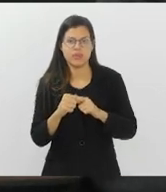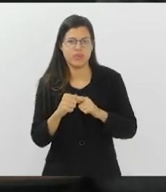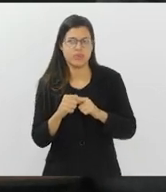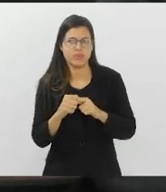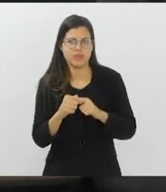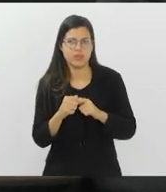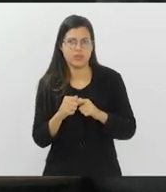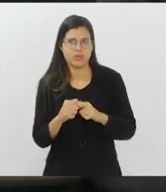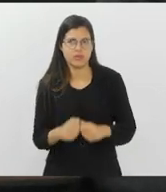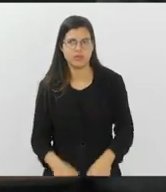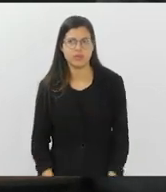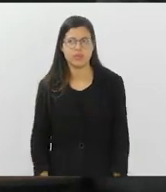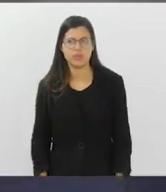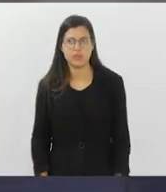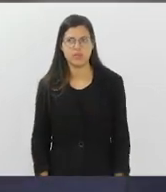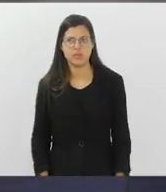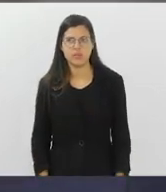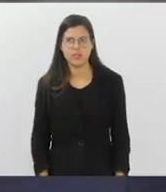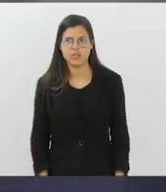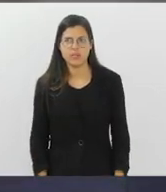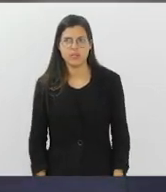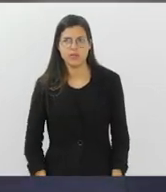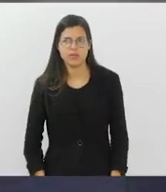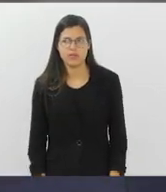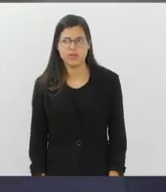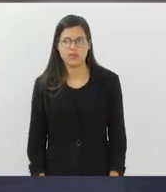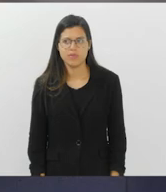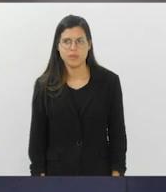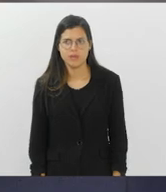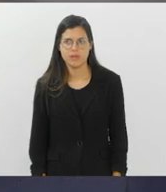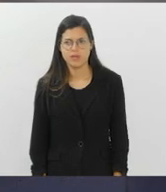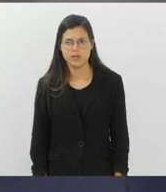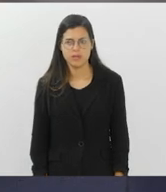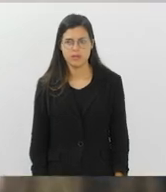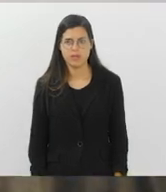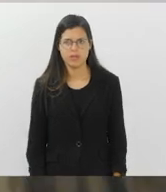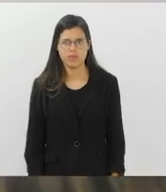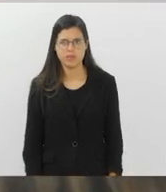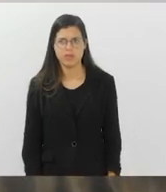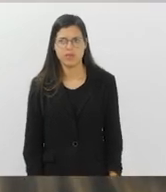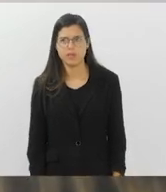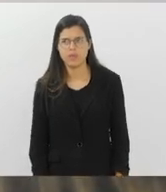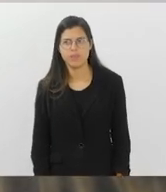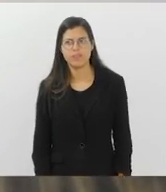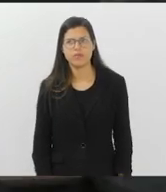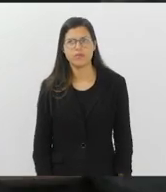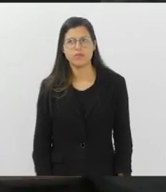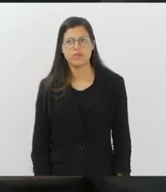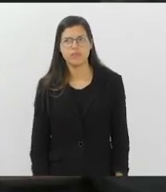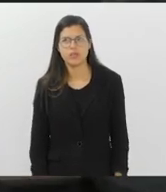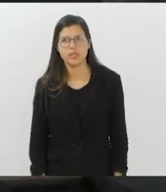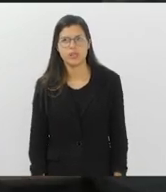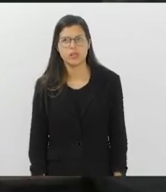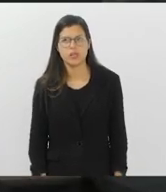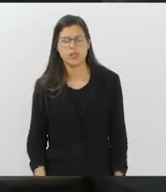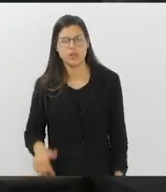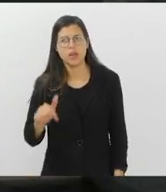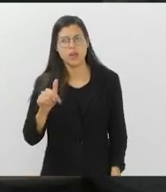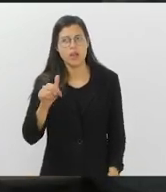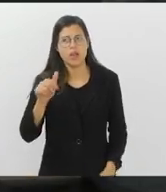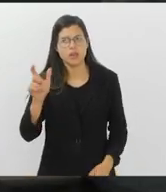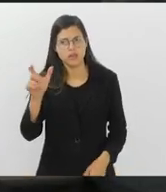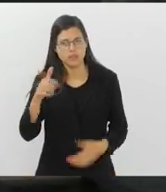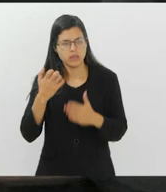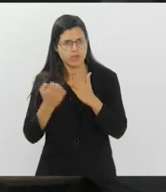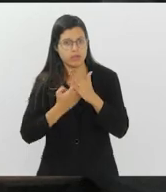são aplicadas. Silêncio, deixa o Paulo continuar, por favor. São sanções, pessoal, que são aplicadas às operadoras, para que se tenha uma